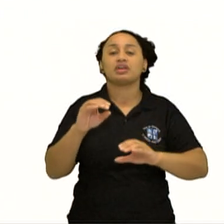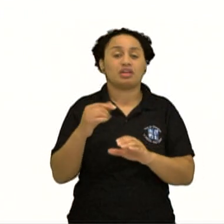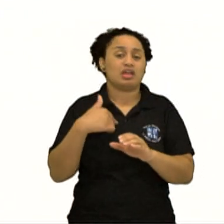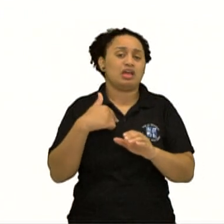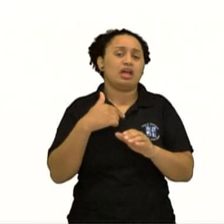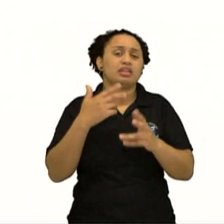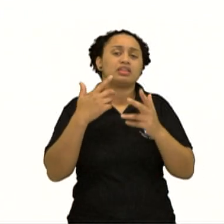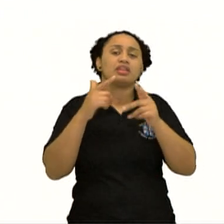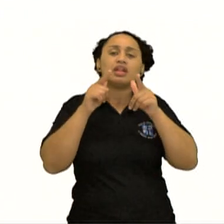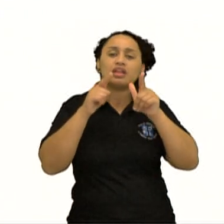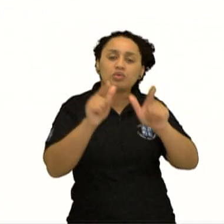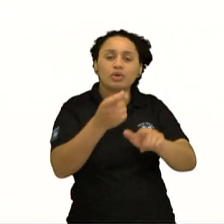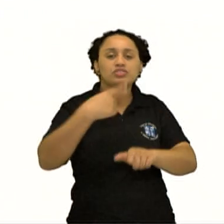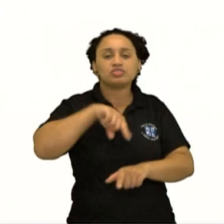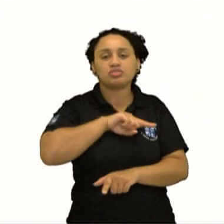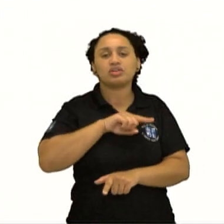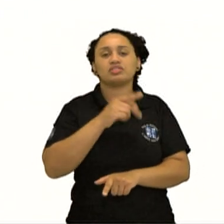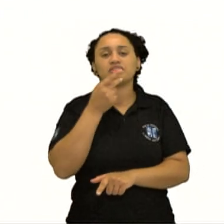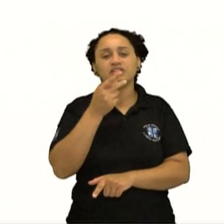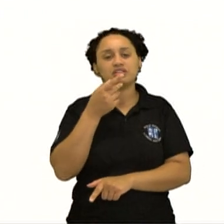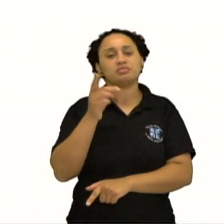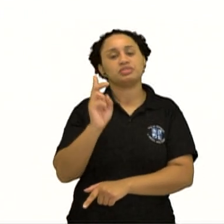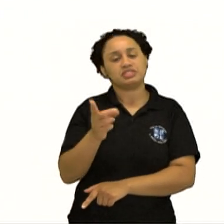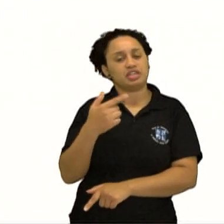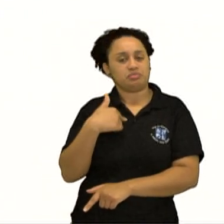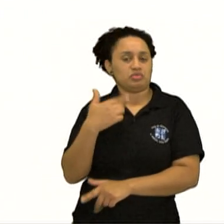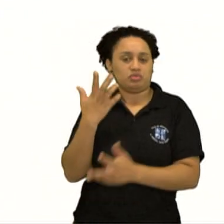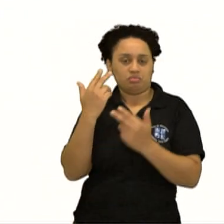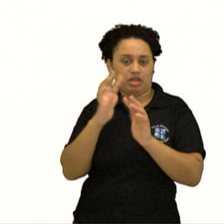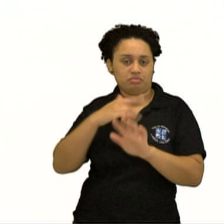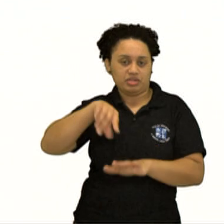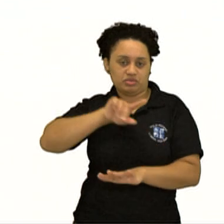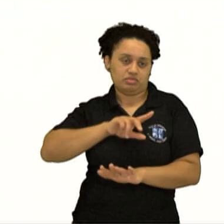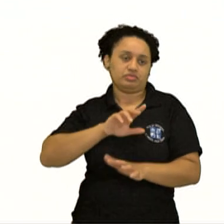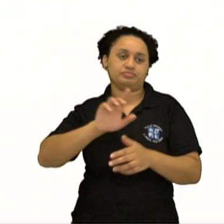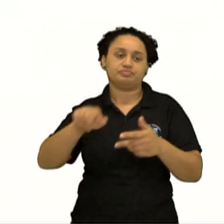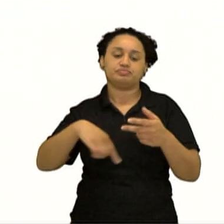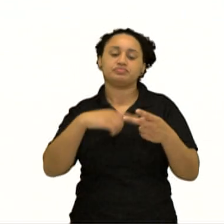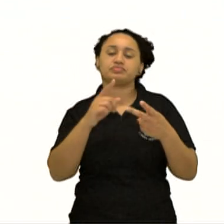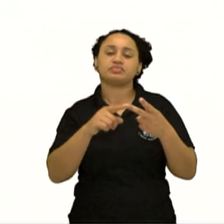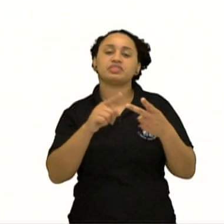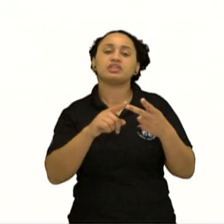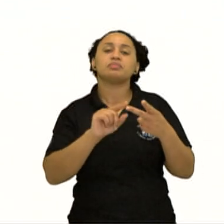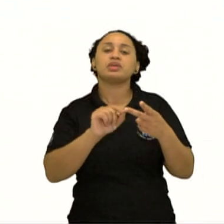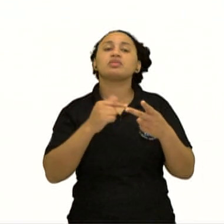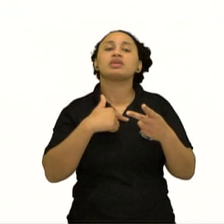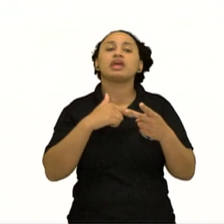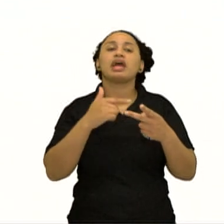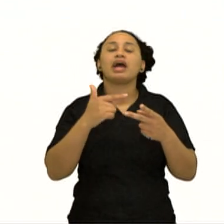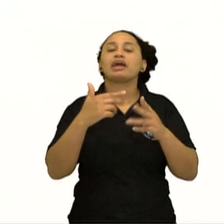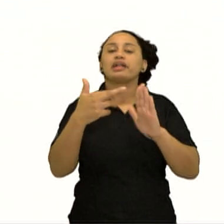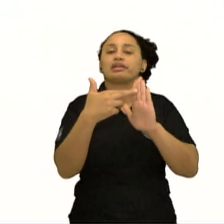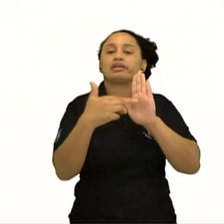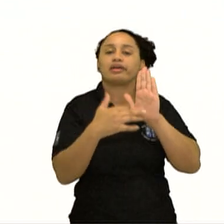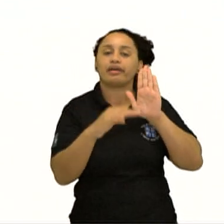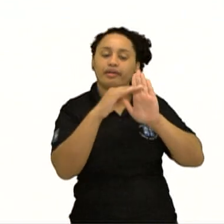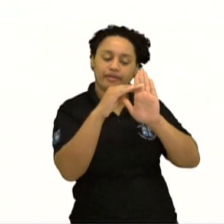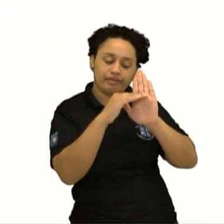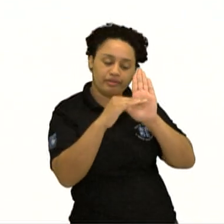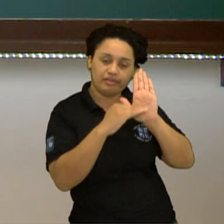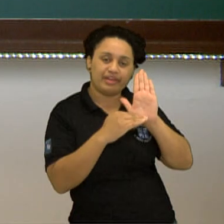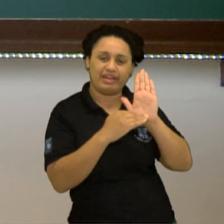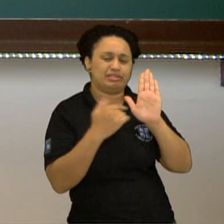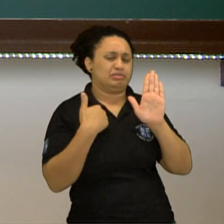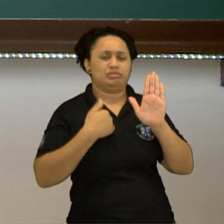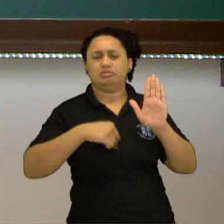dia, é a nossa linguagem comum. Ruptura com as normas. Eu não vou mais ter aquela preocupação